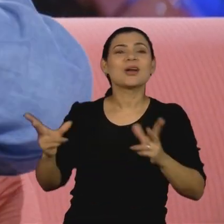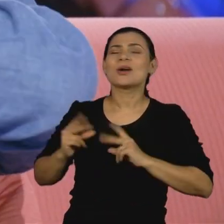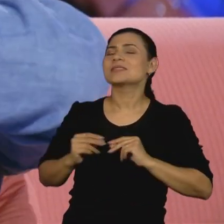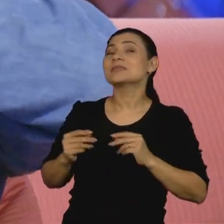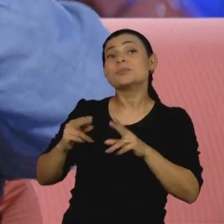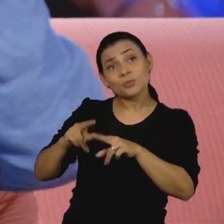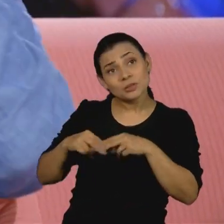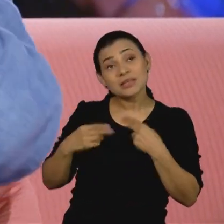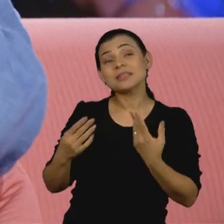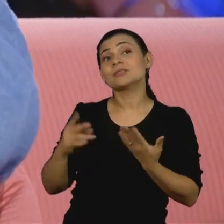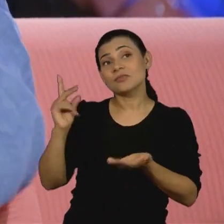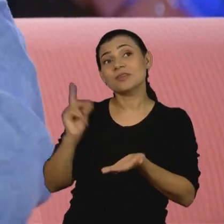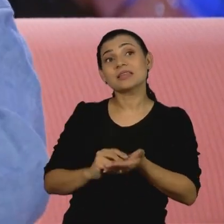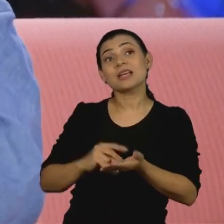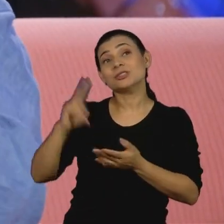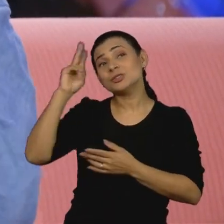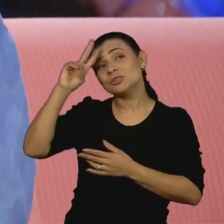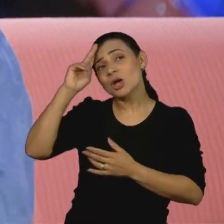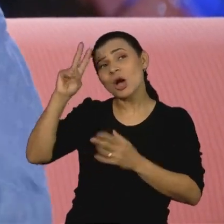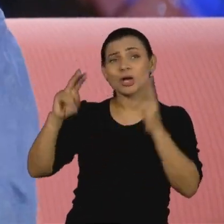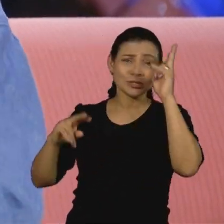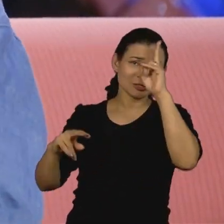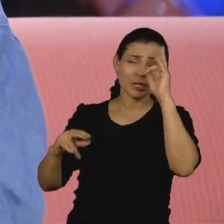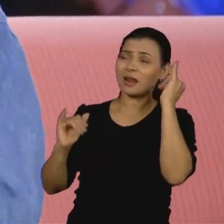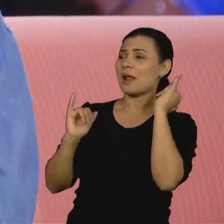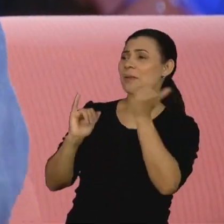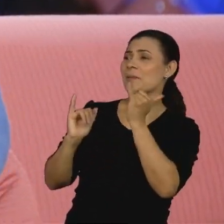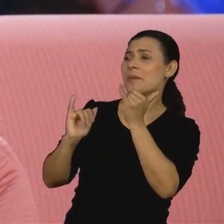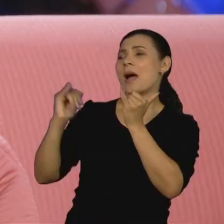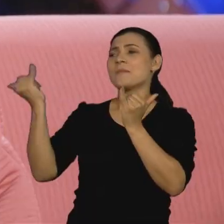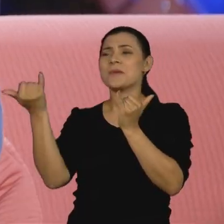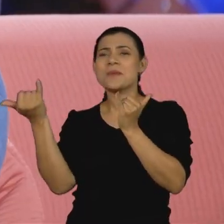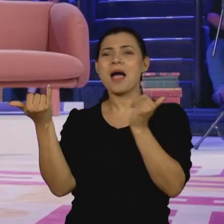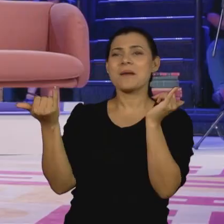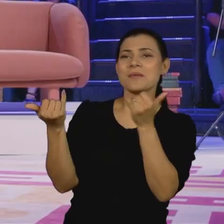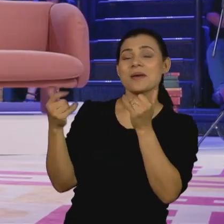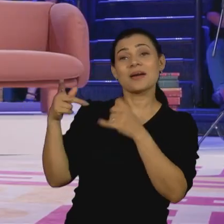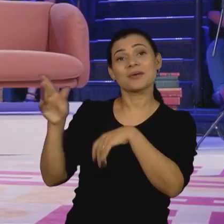porque todas as histórias que eu tinha para contar, eu contei para o Oran. Né?